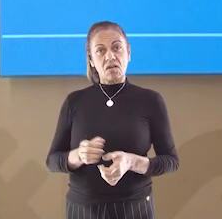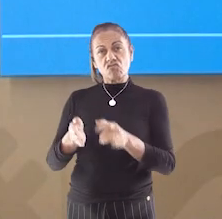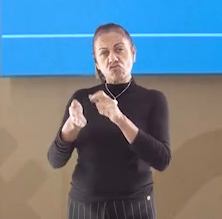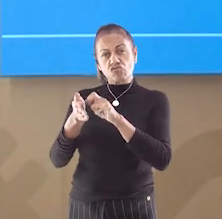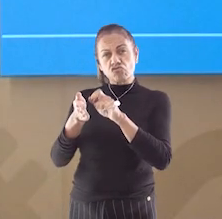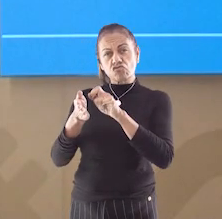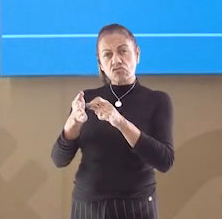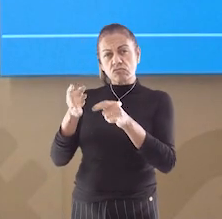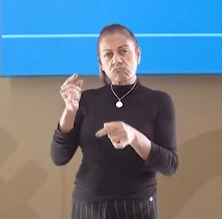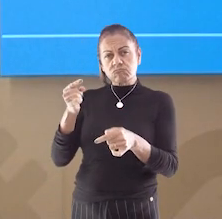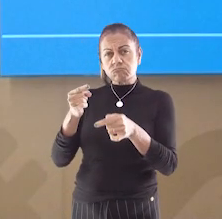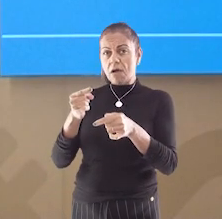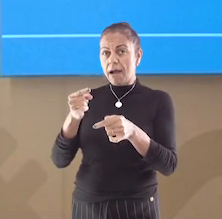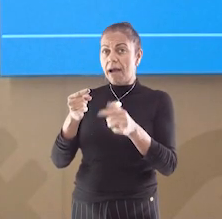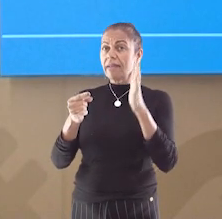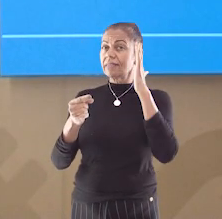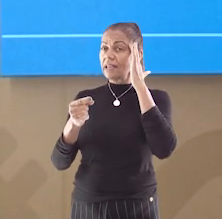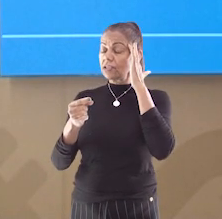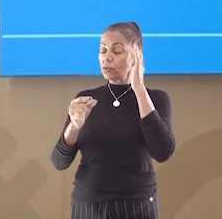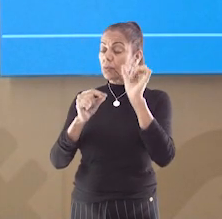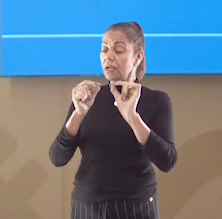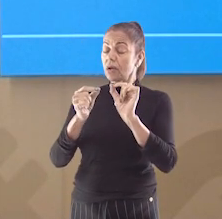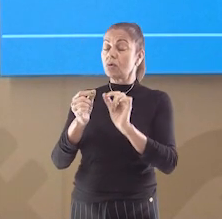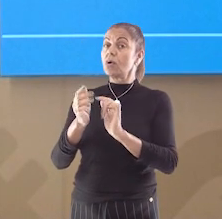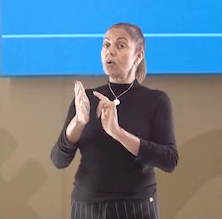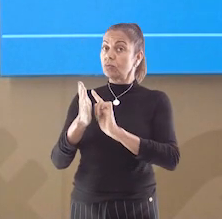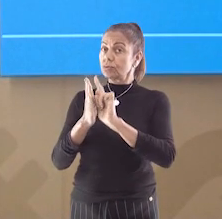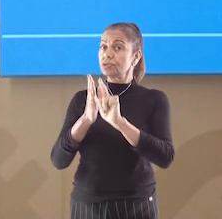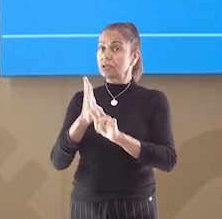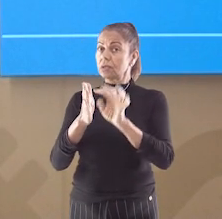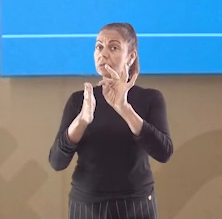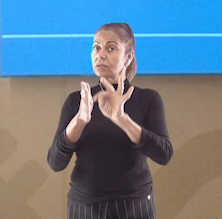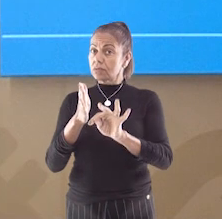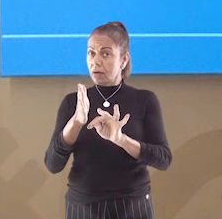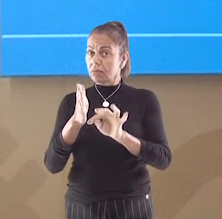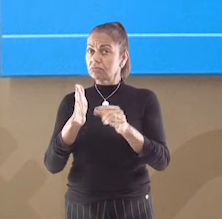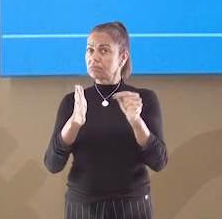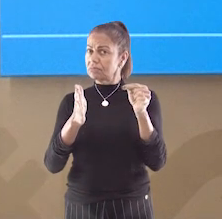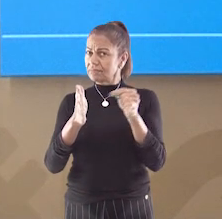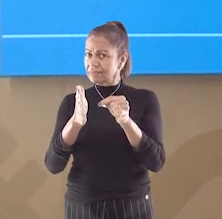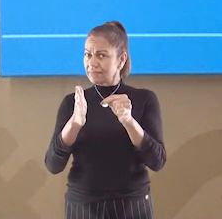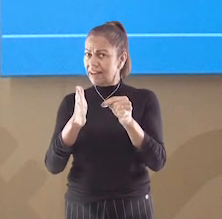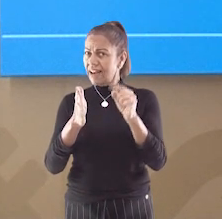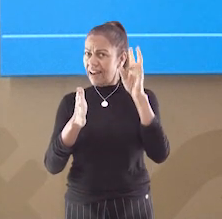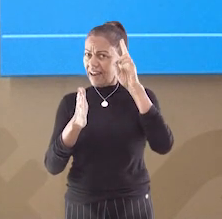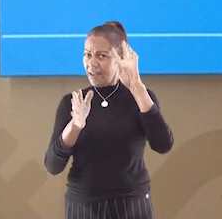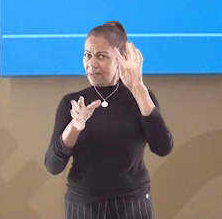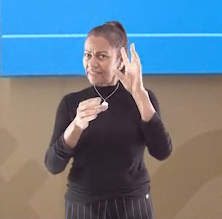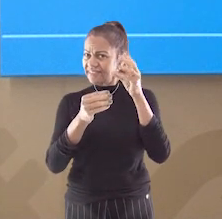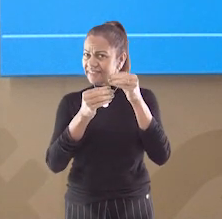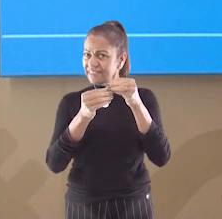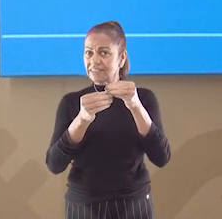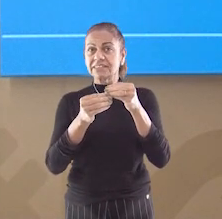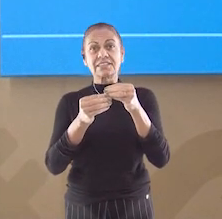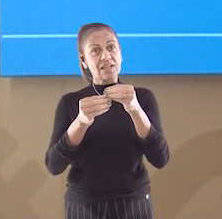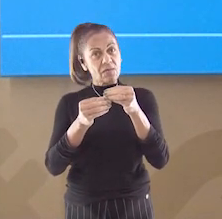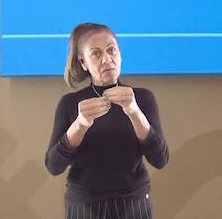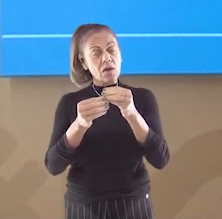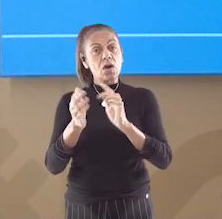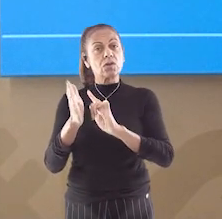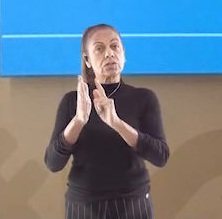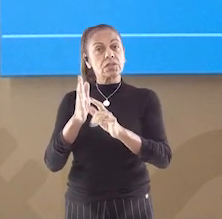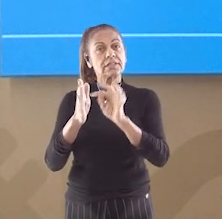O bilhete pode ser entendido como um gênero textual. Lembram-se dessa definição de gênero textual?